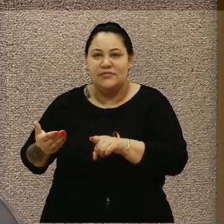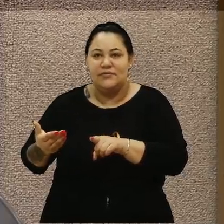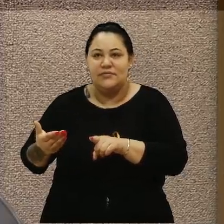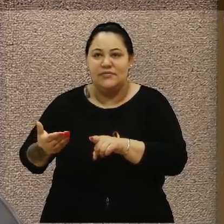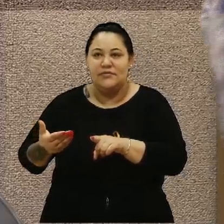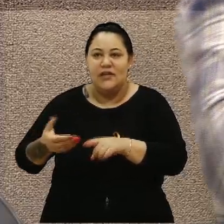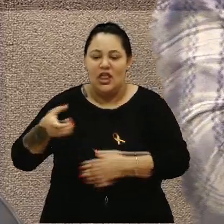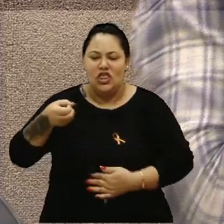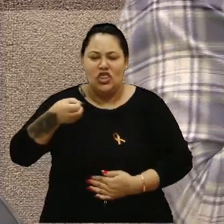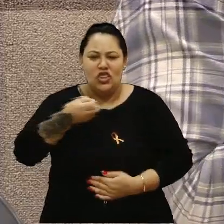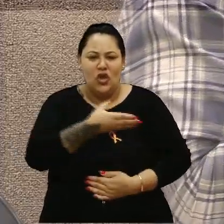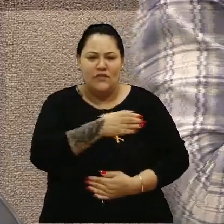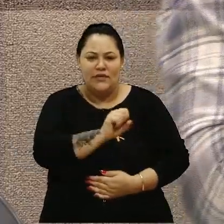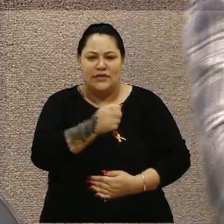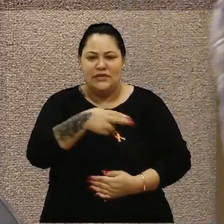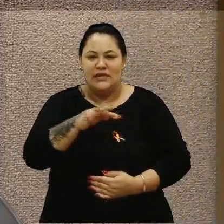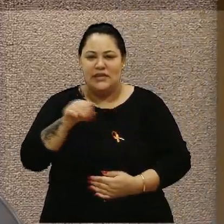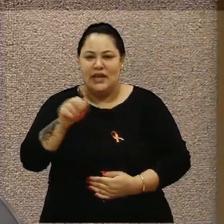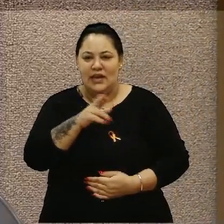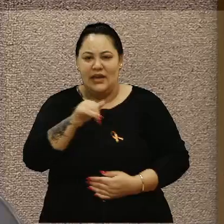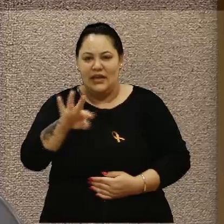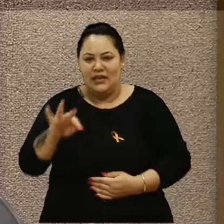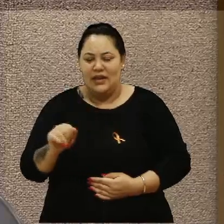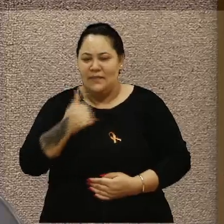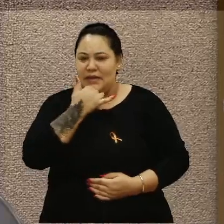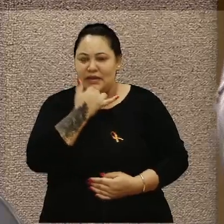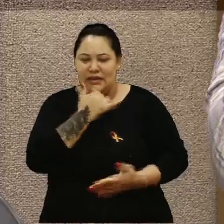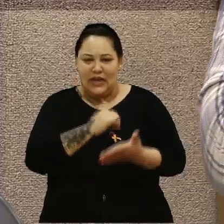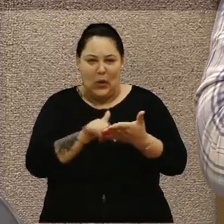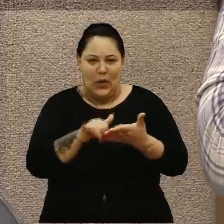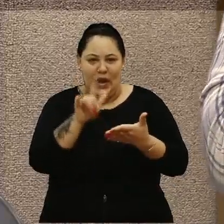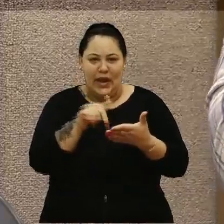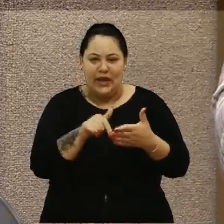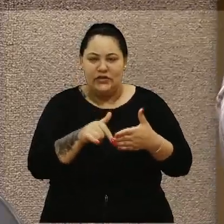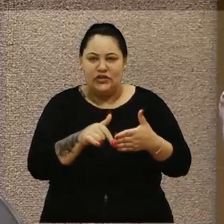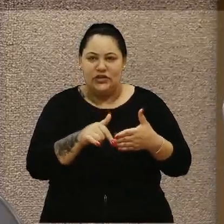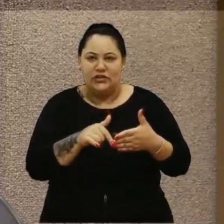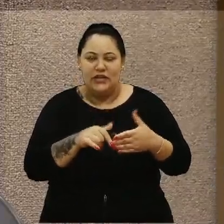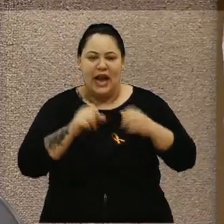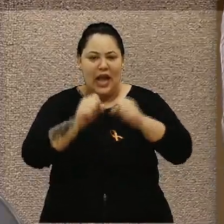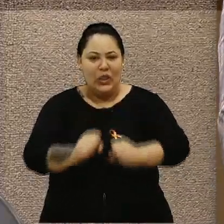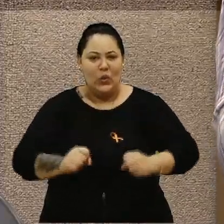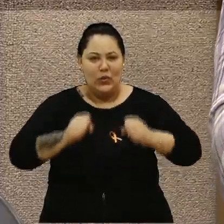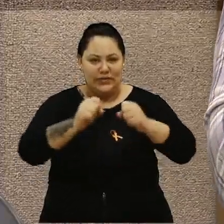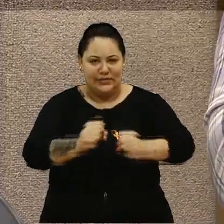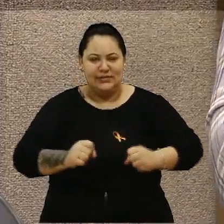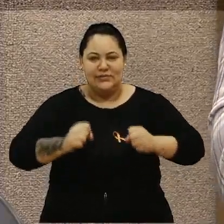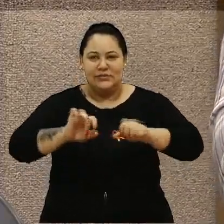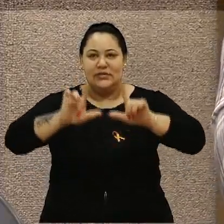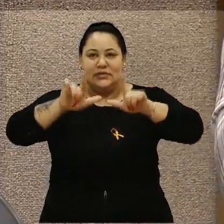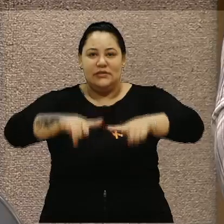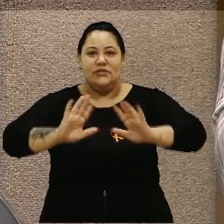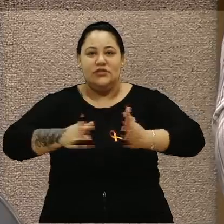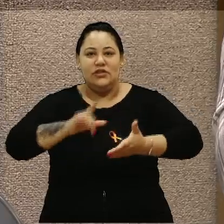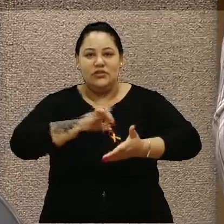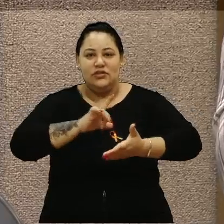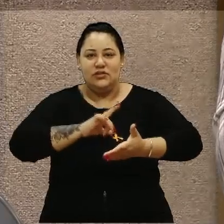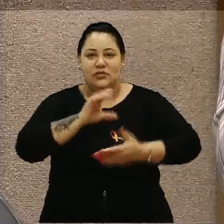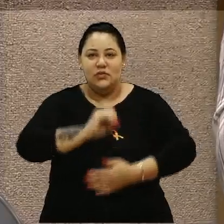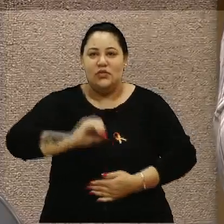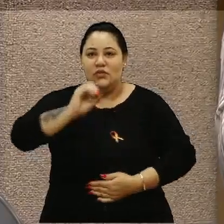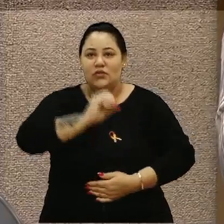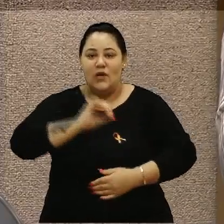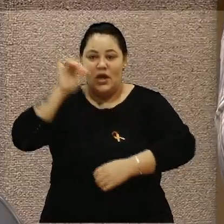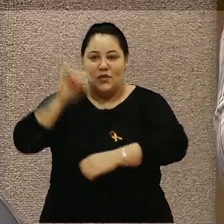Nova Santa Rita, perdão, tá? Lá de Canoas. E a localização já estava ali, inclusive um grande aeroporto, né, para ser construído